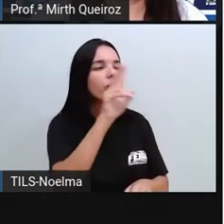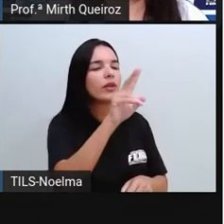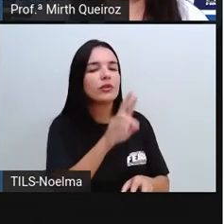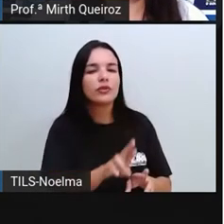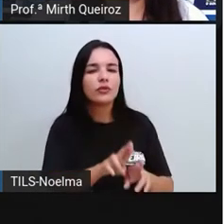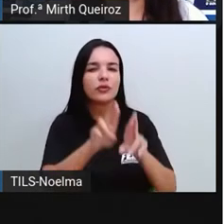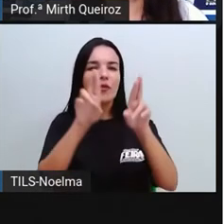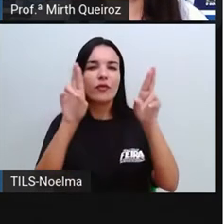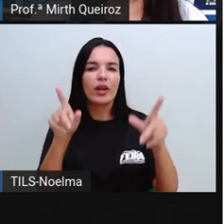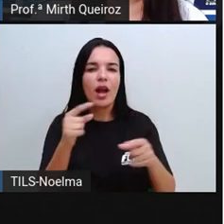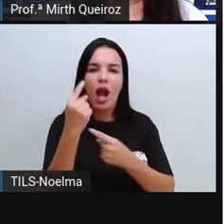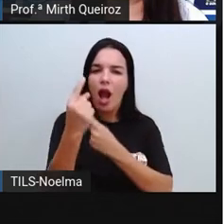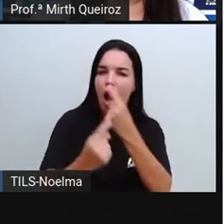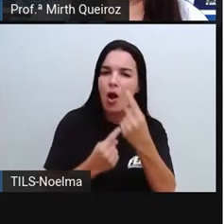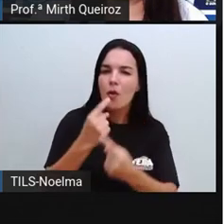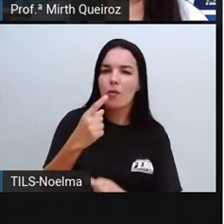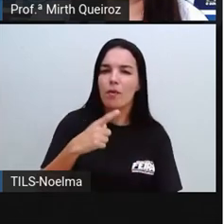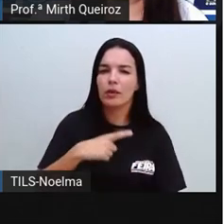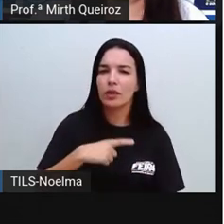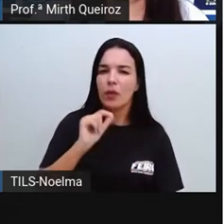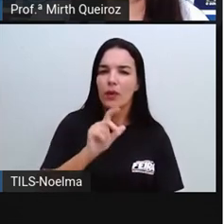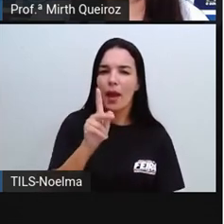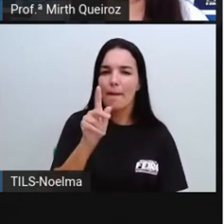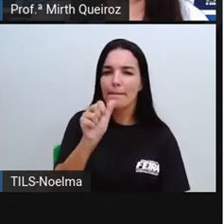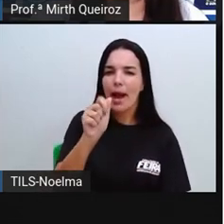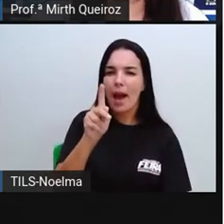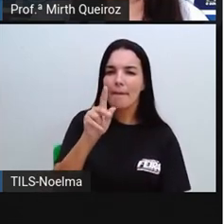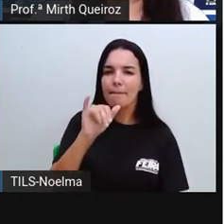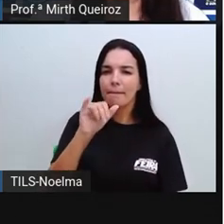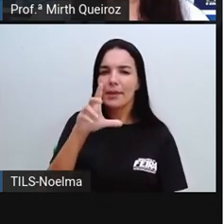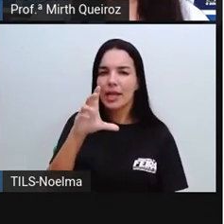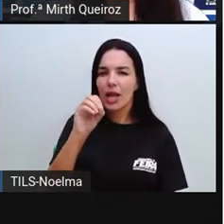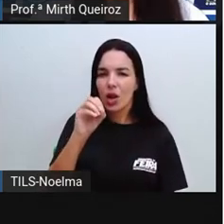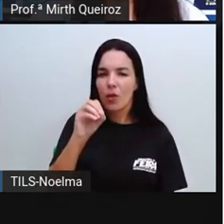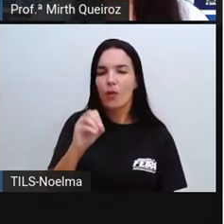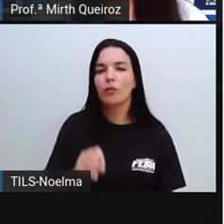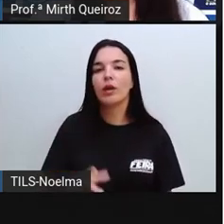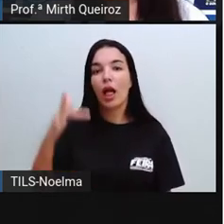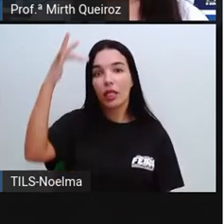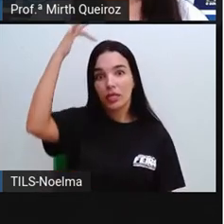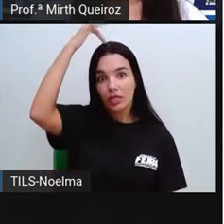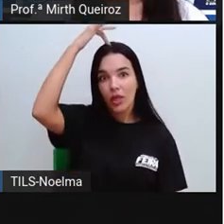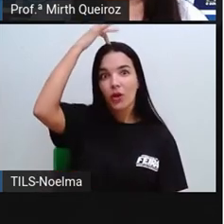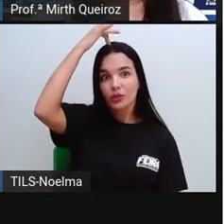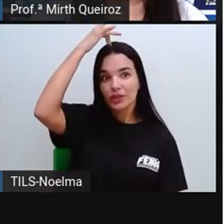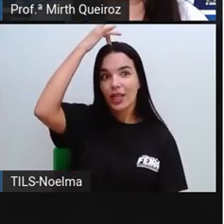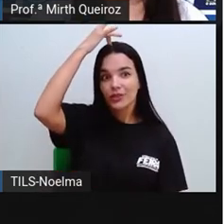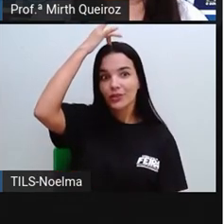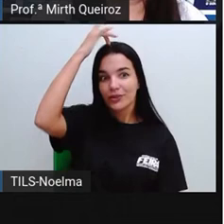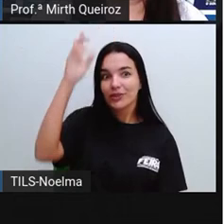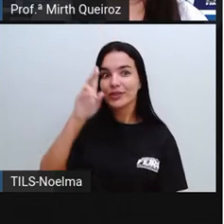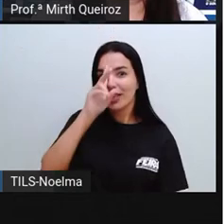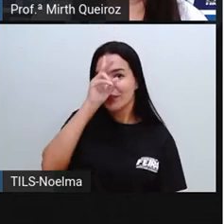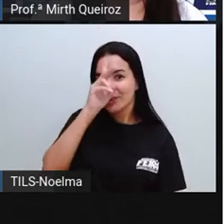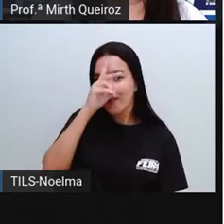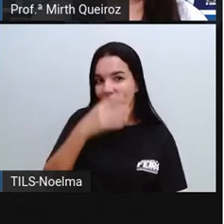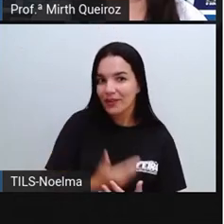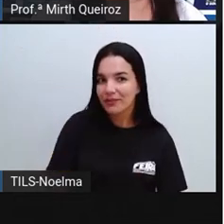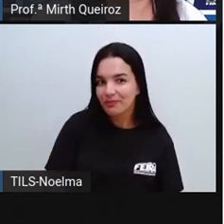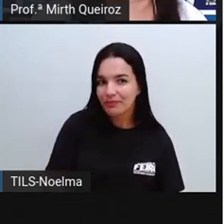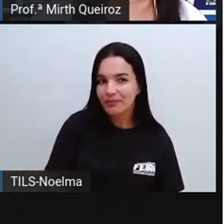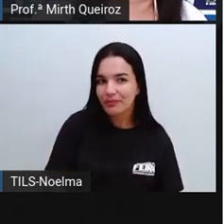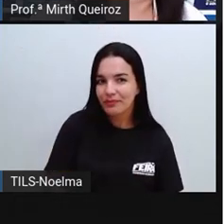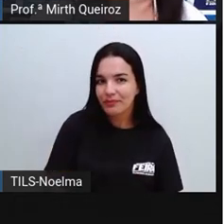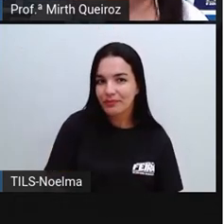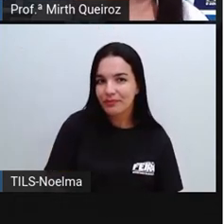diferentes. Alguma delas seria o papilo inocentia da história. Oh,